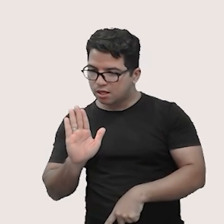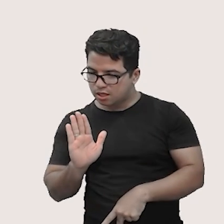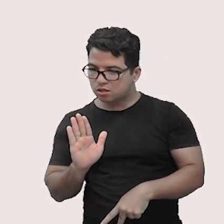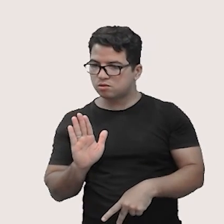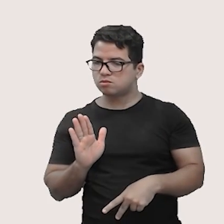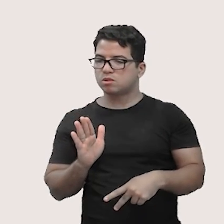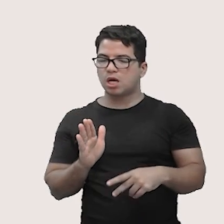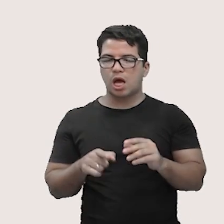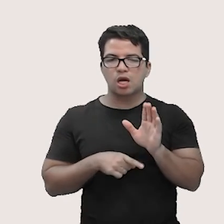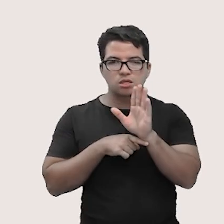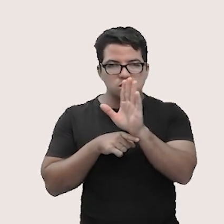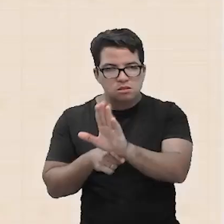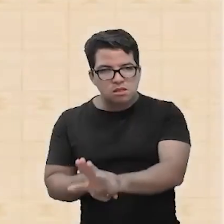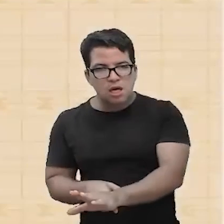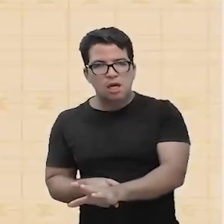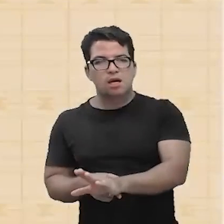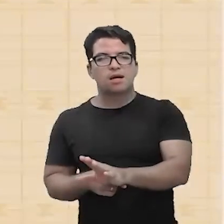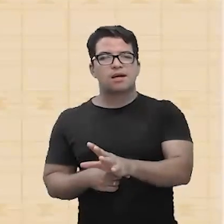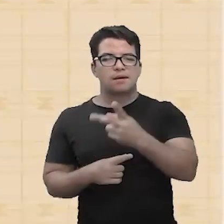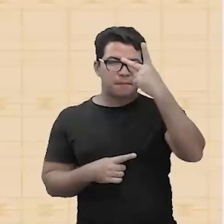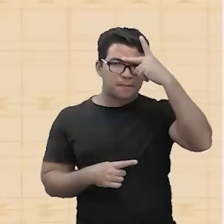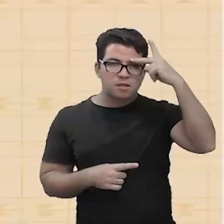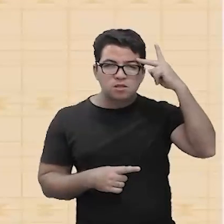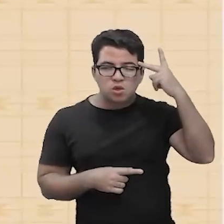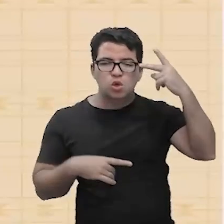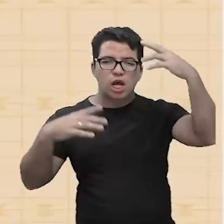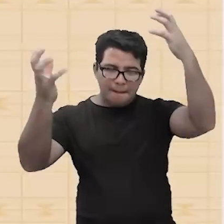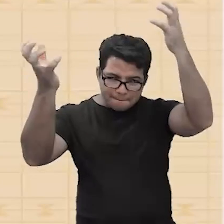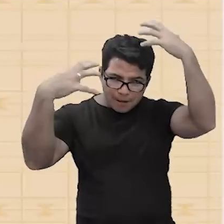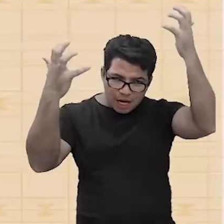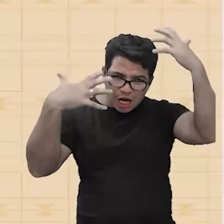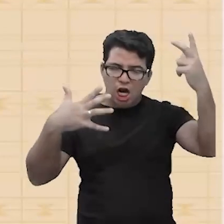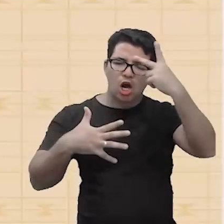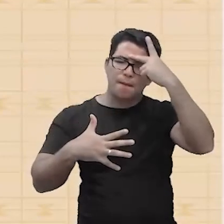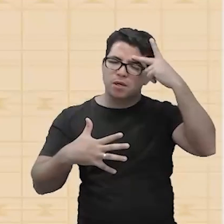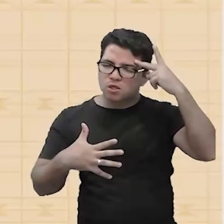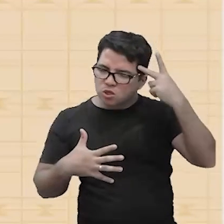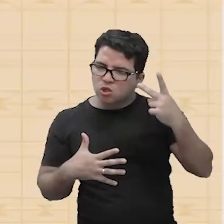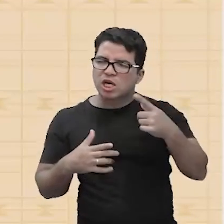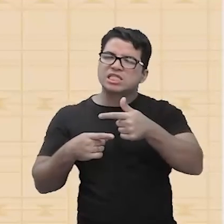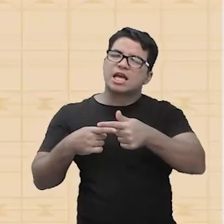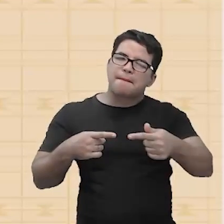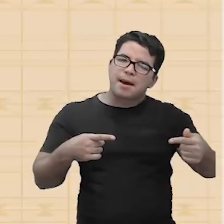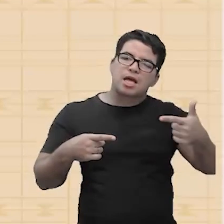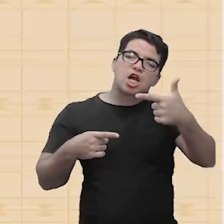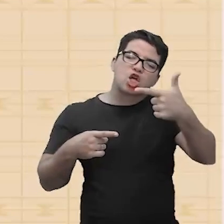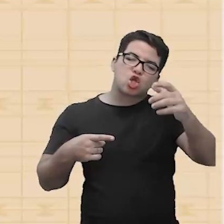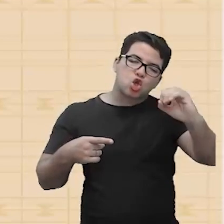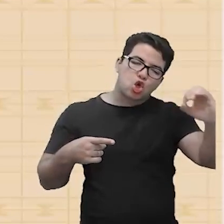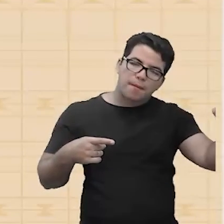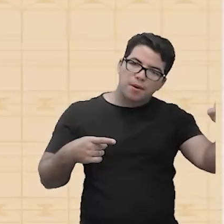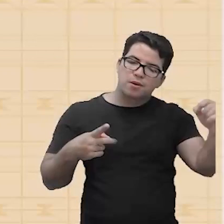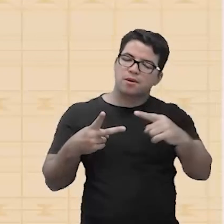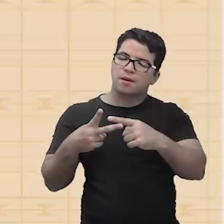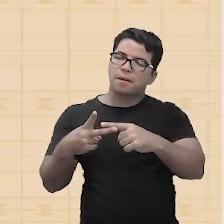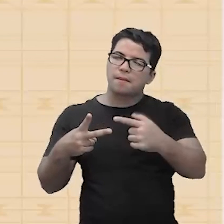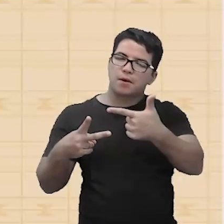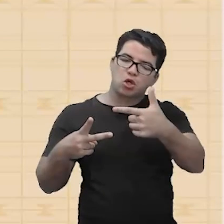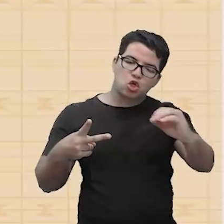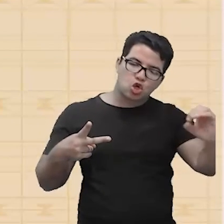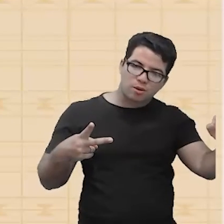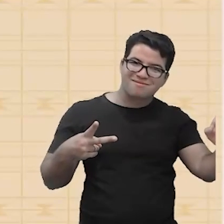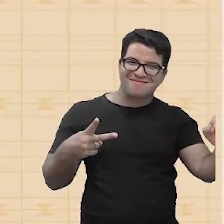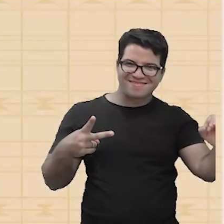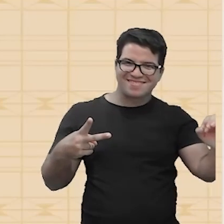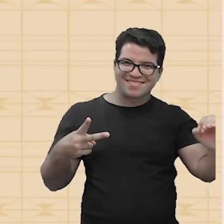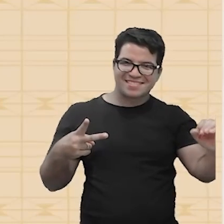Sandoval, que ele queria ofertar banhos às pessoas que não tinham teto, homeless,